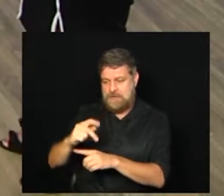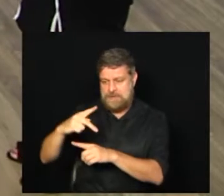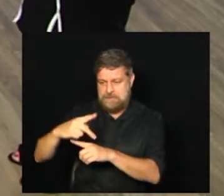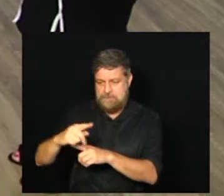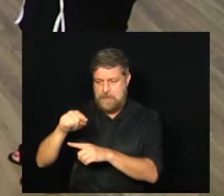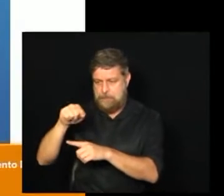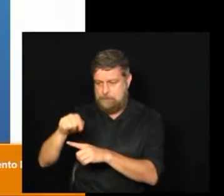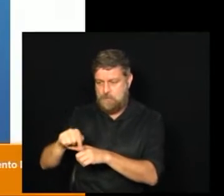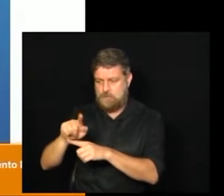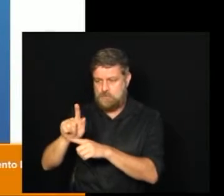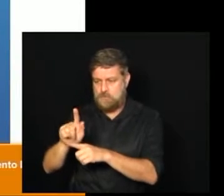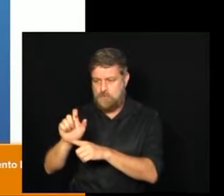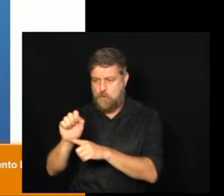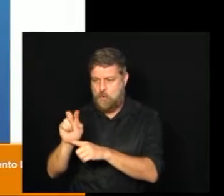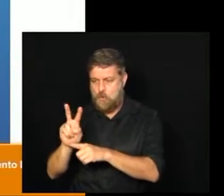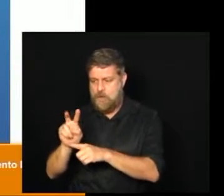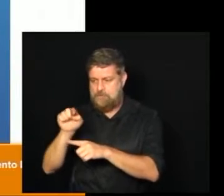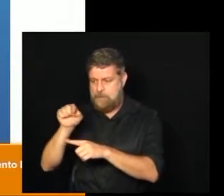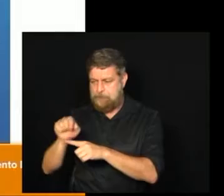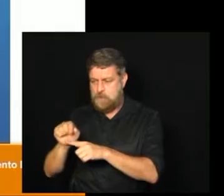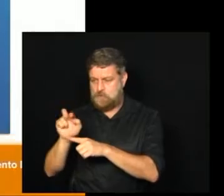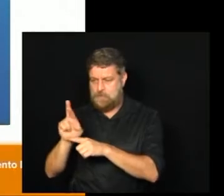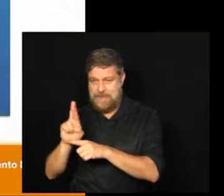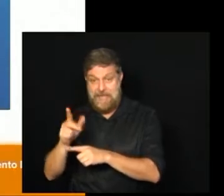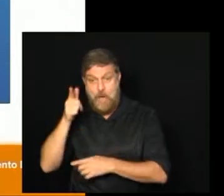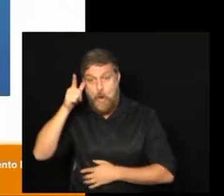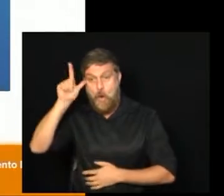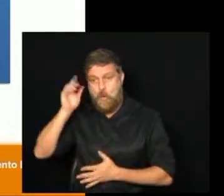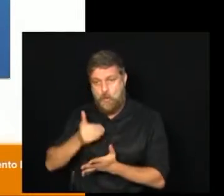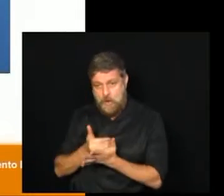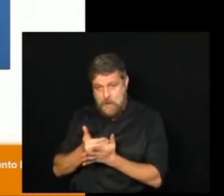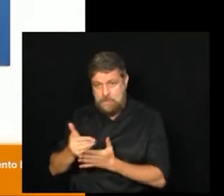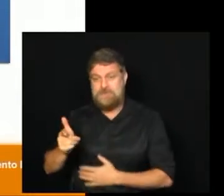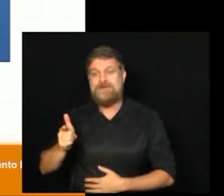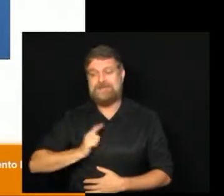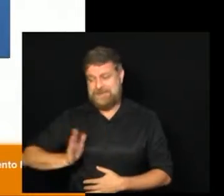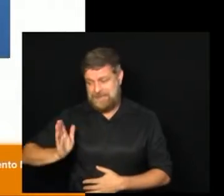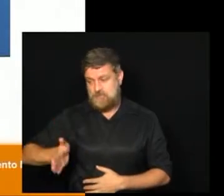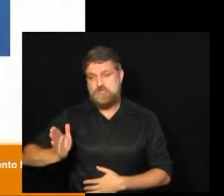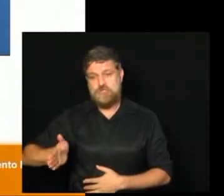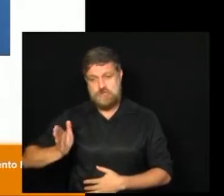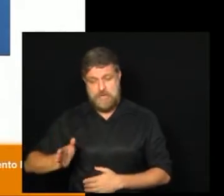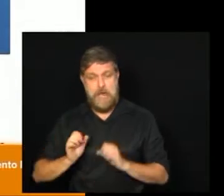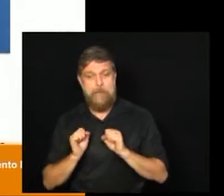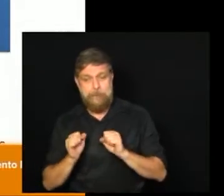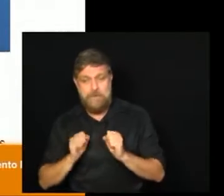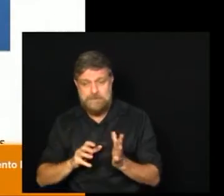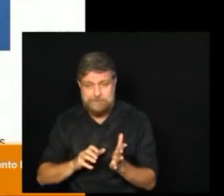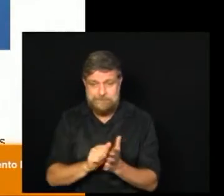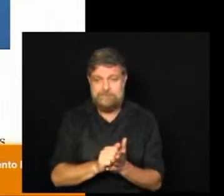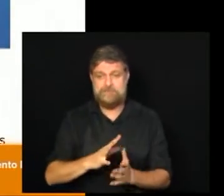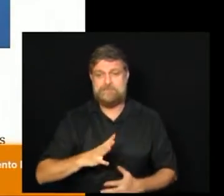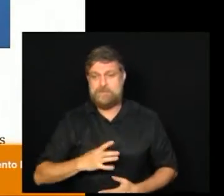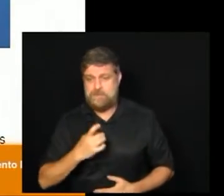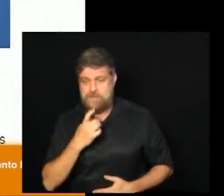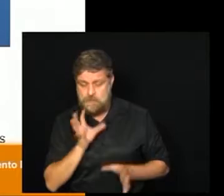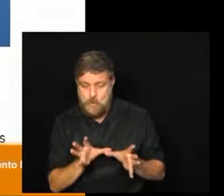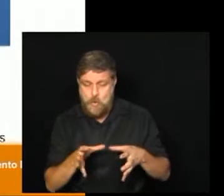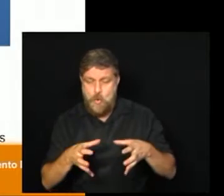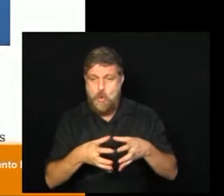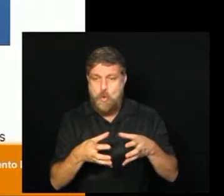vacina.campinas.sp.gov.br. Olha, começou ontem, a gente tem aí já essa disponibilidade, então, para que Campinas passe a